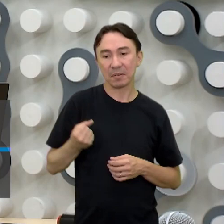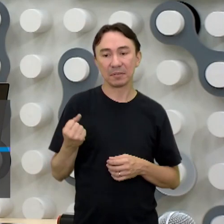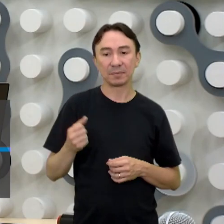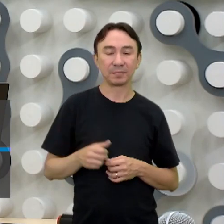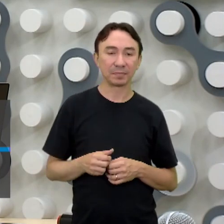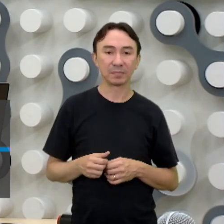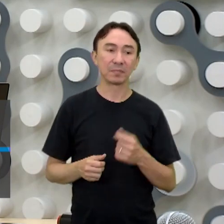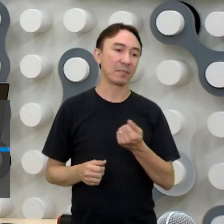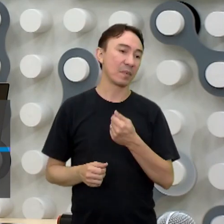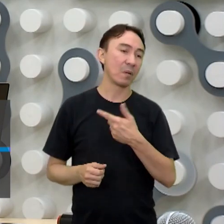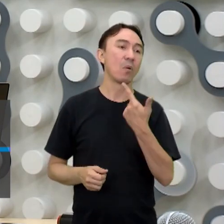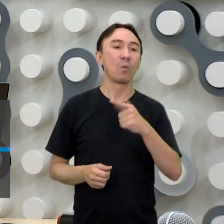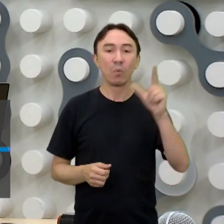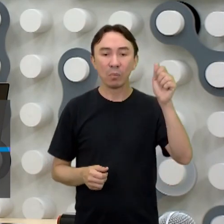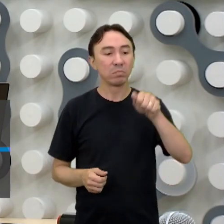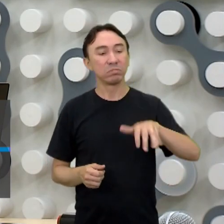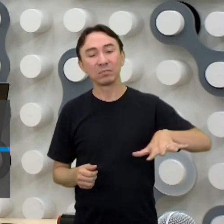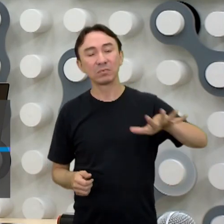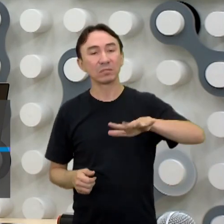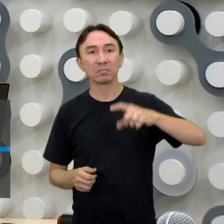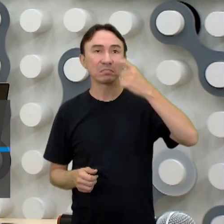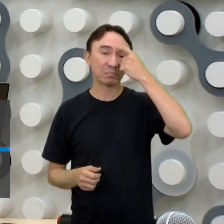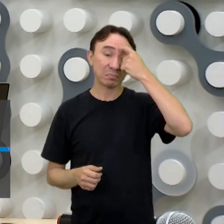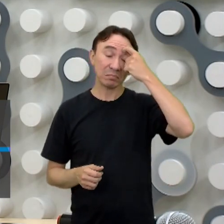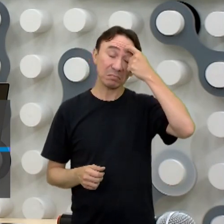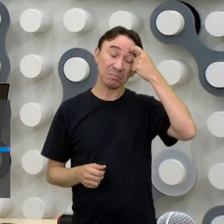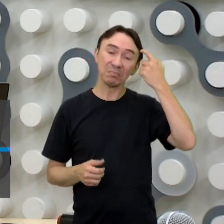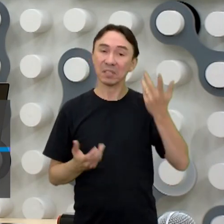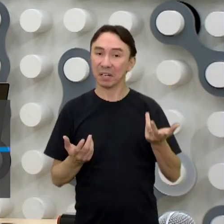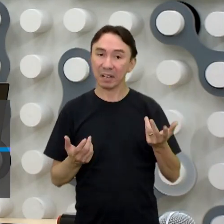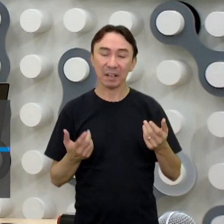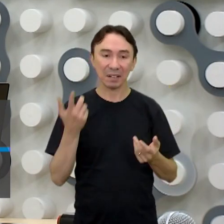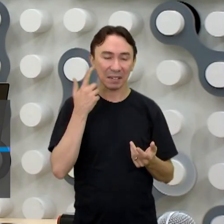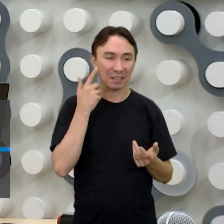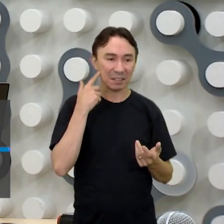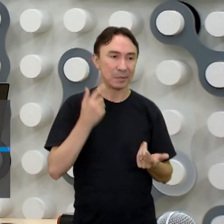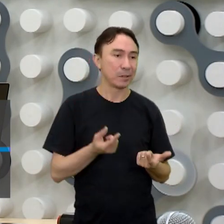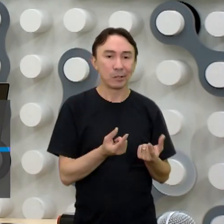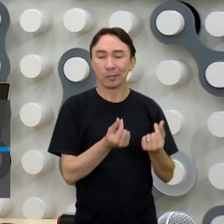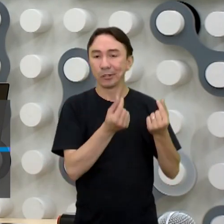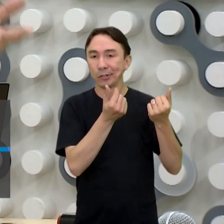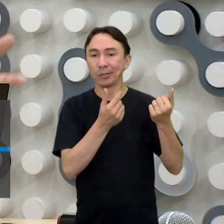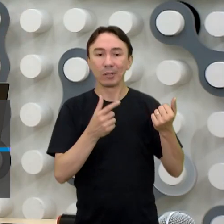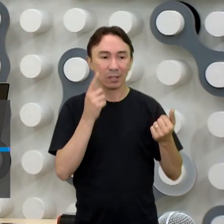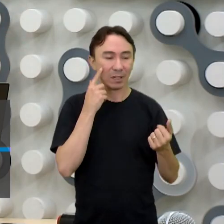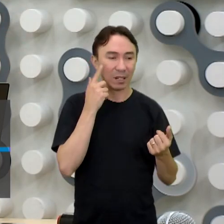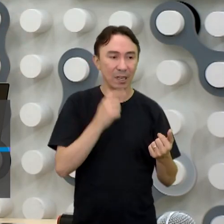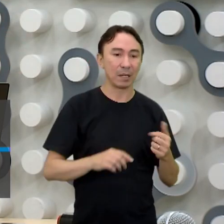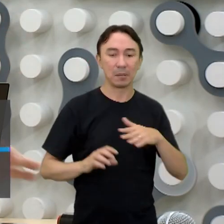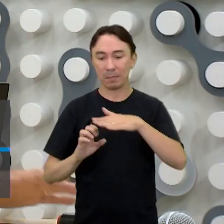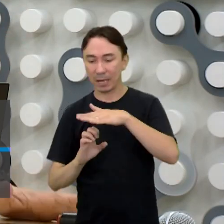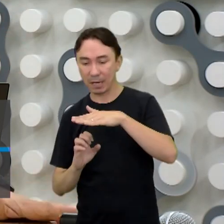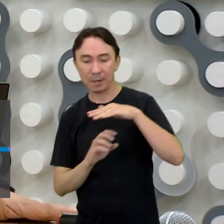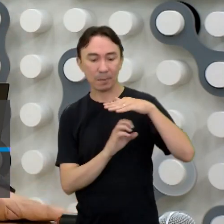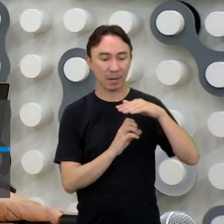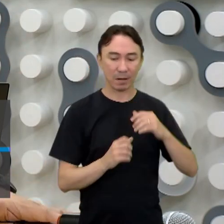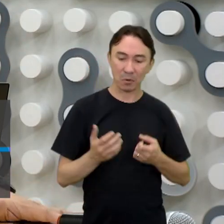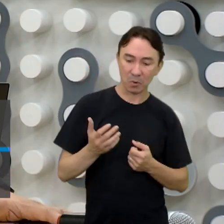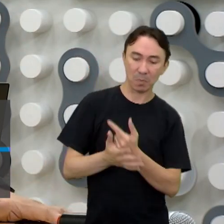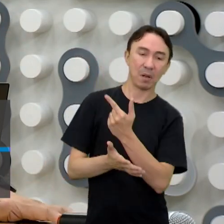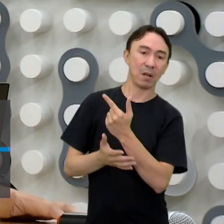ricas, bolsa de valores, vão se preocupar com empresa que está comprando tal empresa. Imagina se